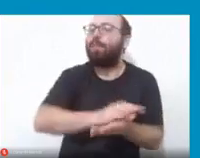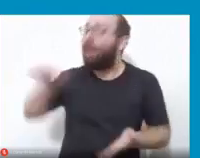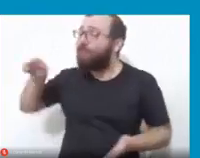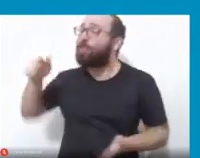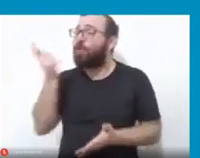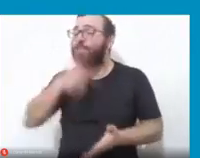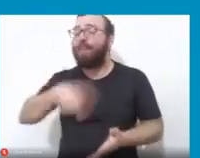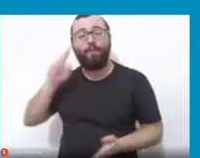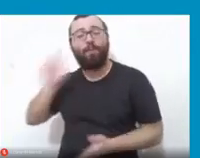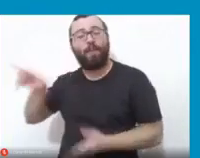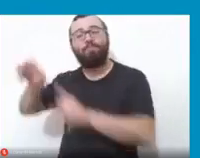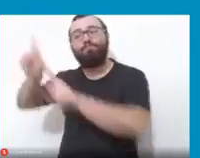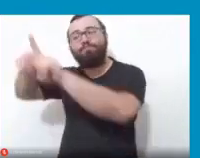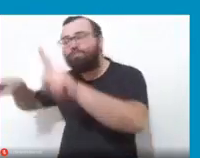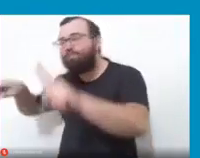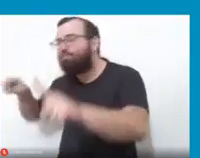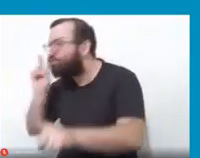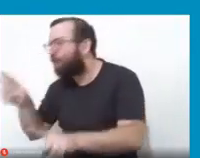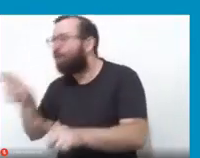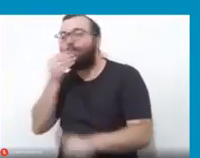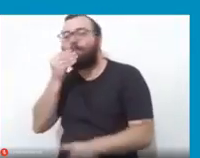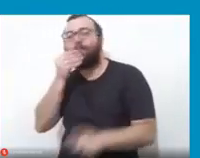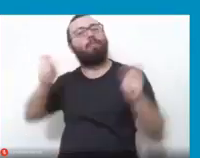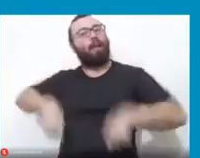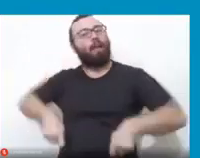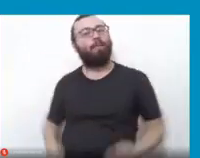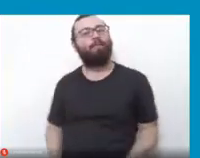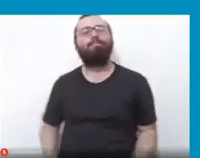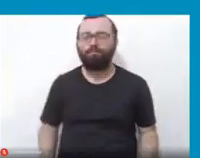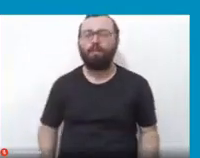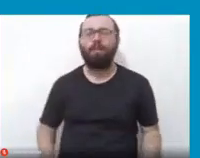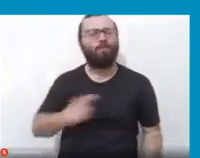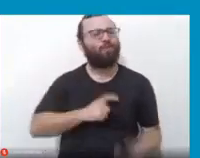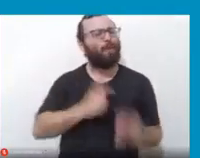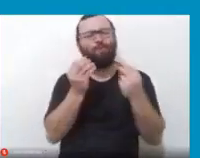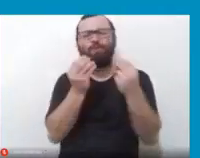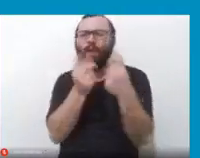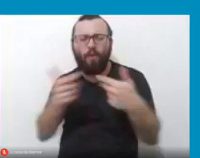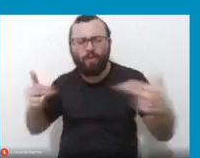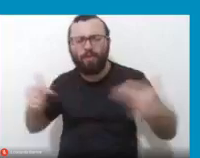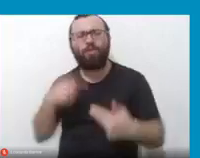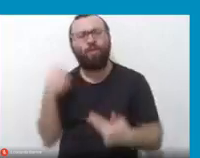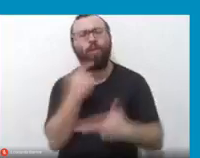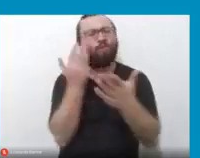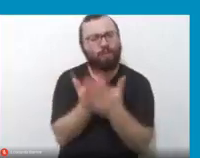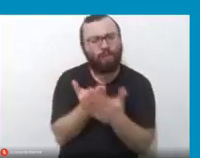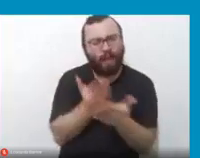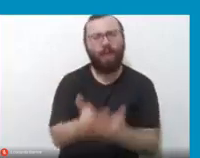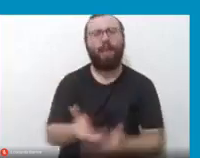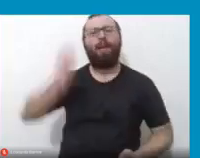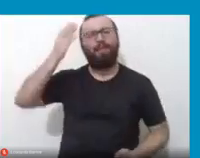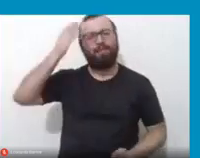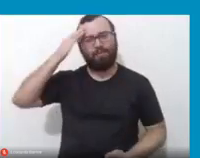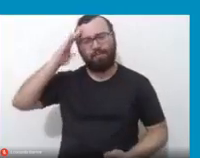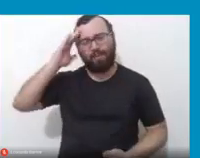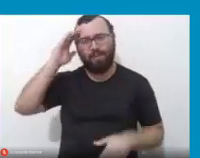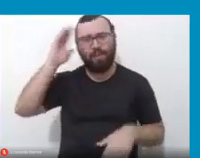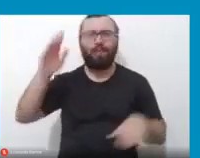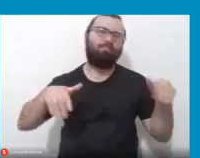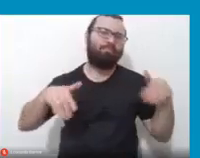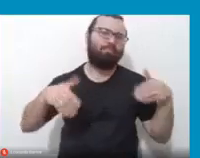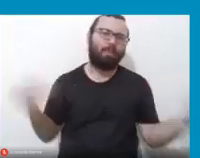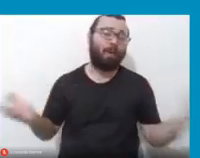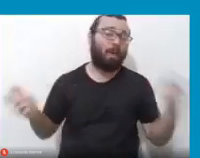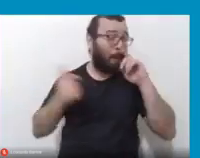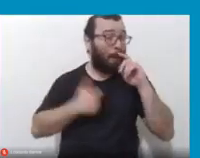né? Nas análises. Então, tem muita coisa ainda para a gente estudar e entender, e enfim, e